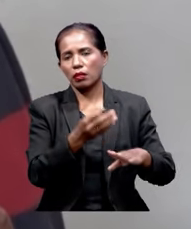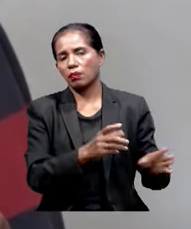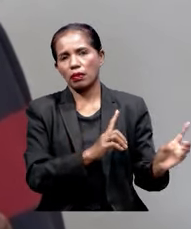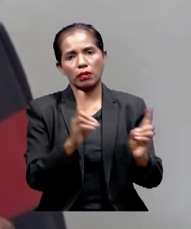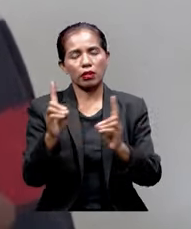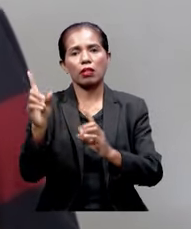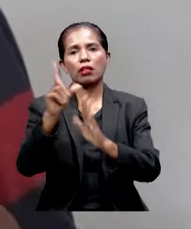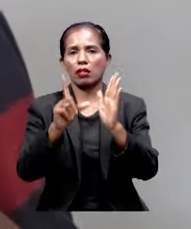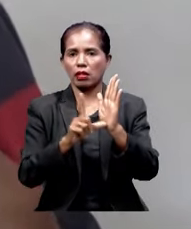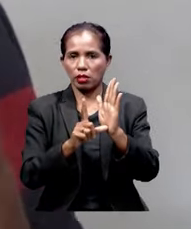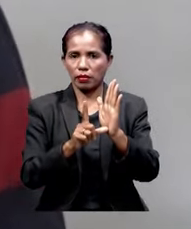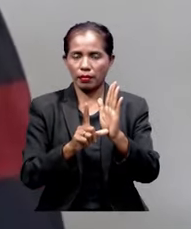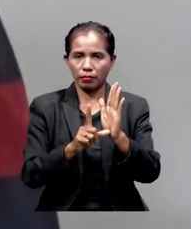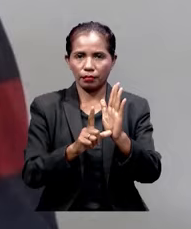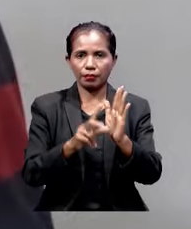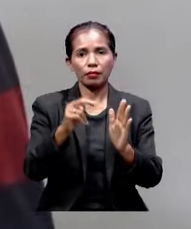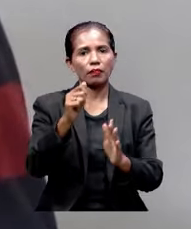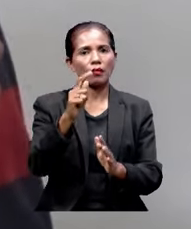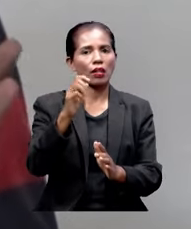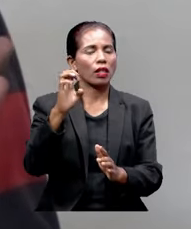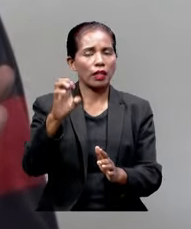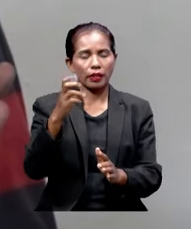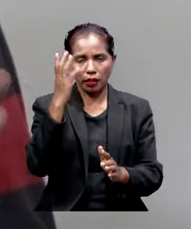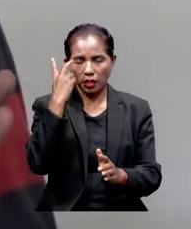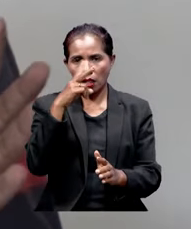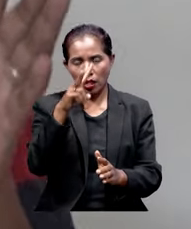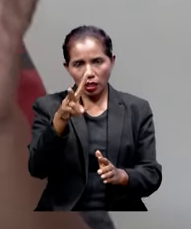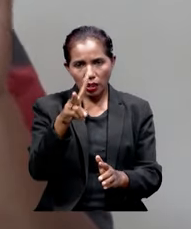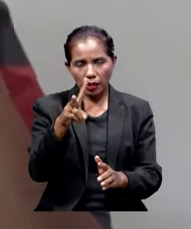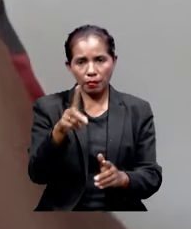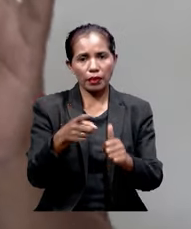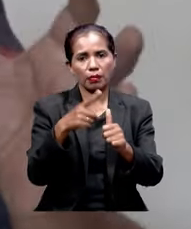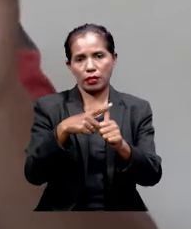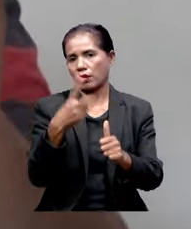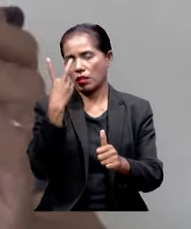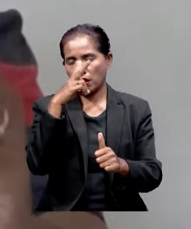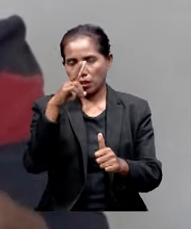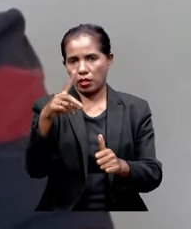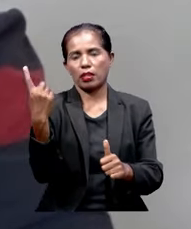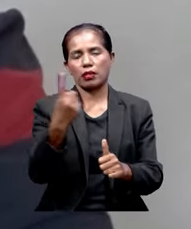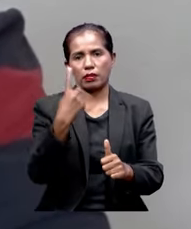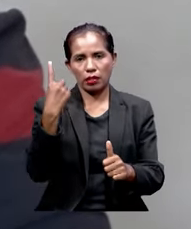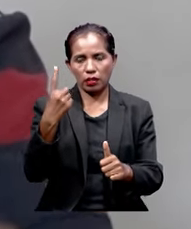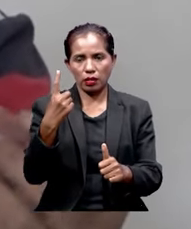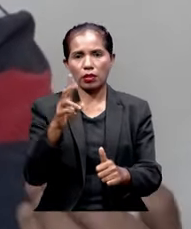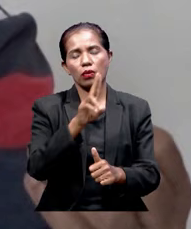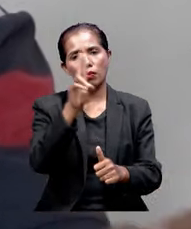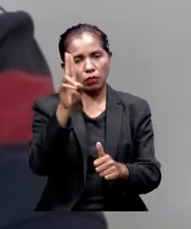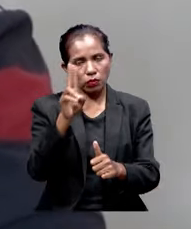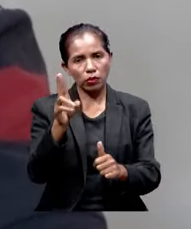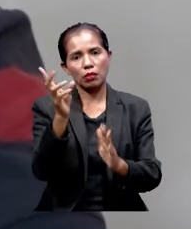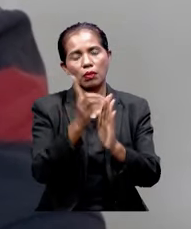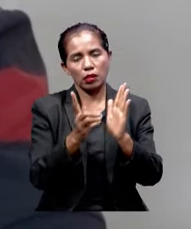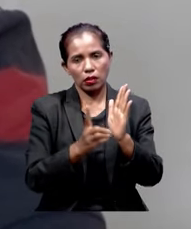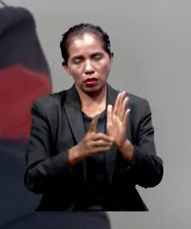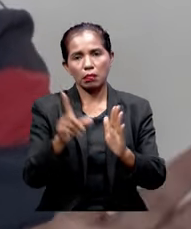lei. Nem tane ninia análise, né, desde início mai, sempre haré ba usa base de análise ba lei